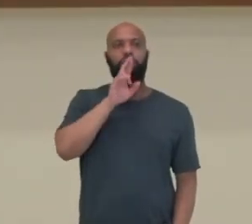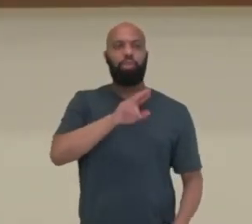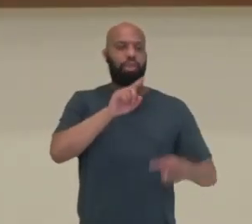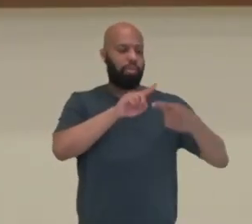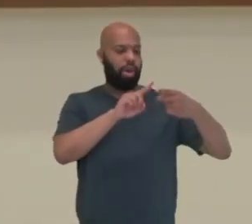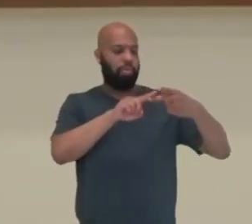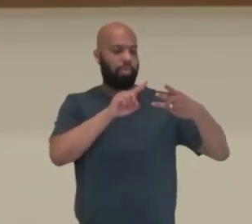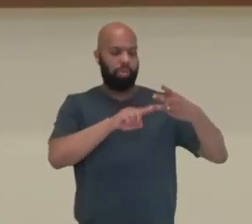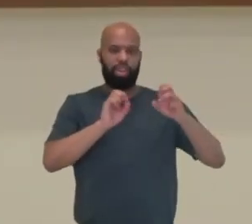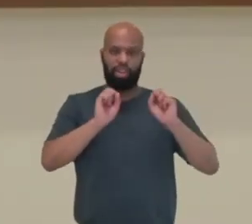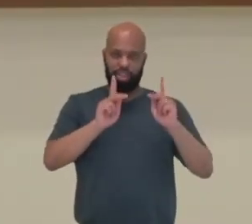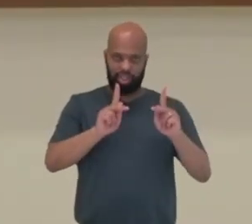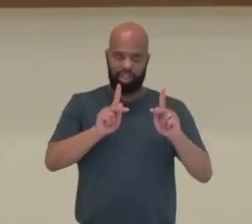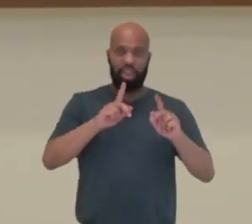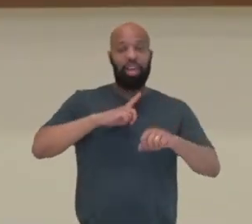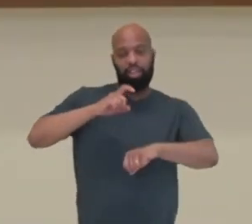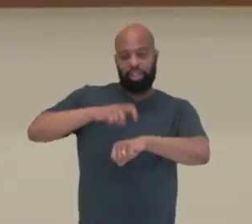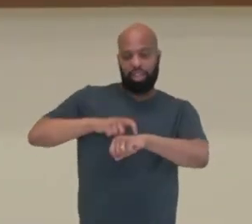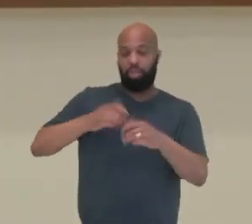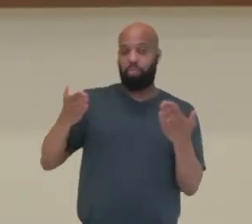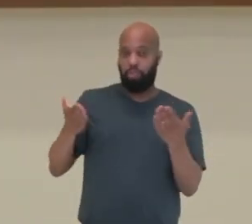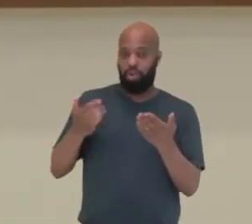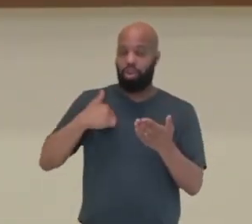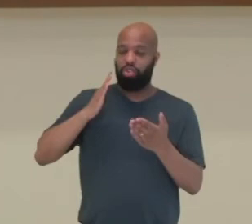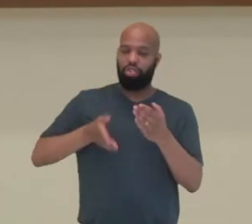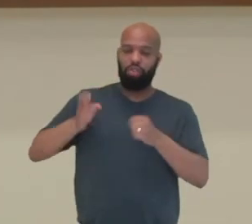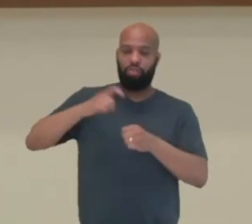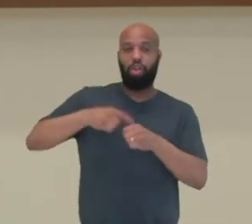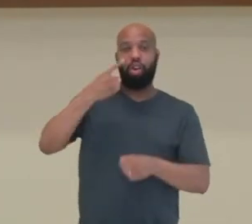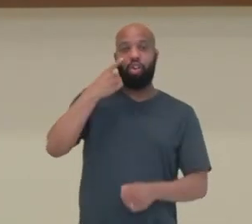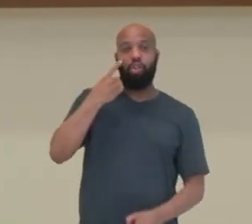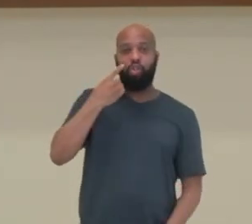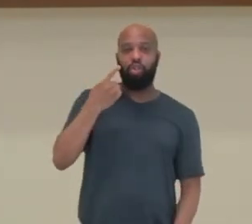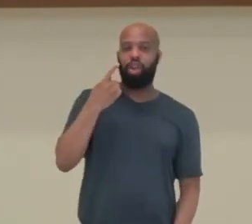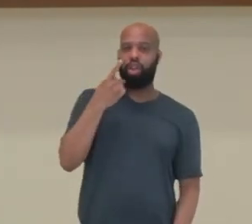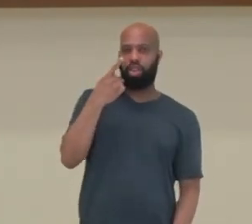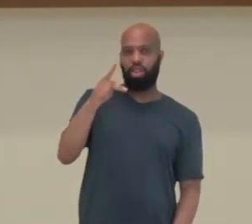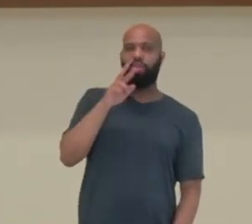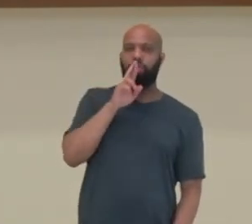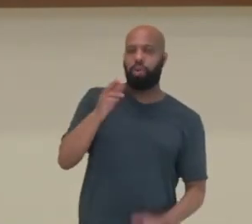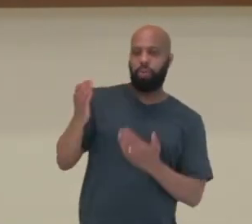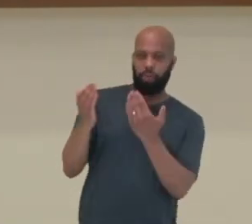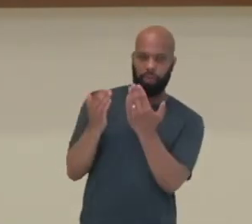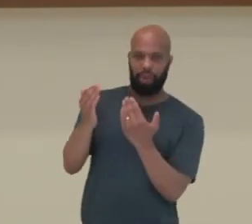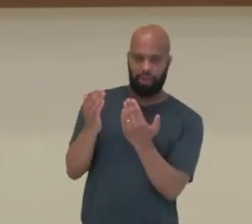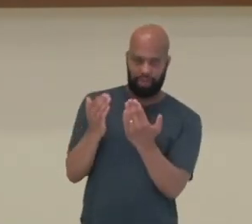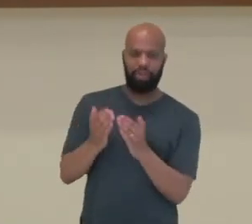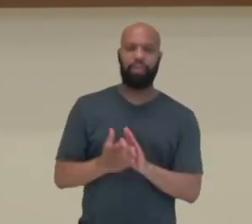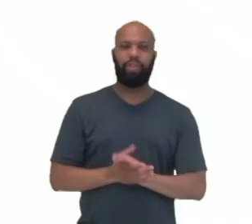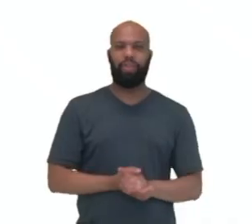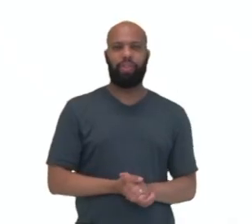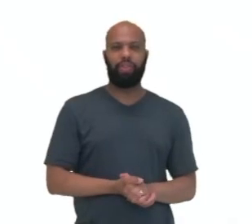às questões ABC. Então, eu volto daqui a pouquinho para fazer a correção com vocês.